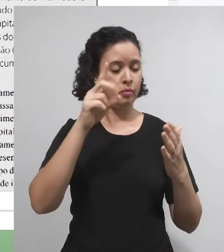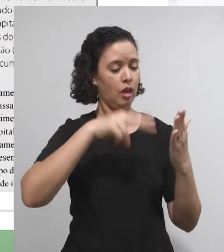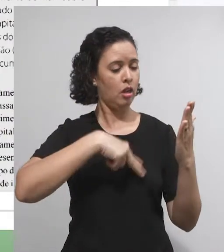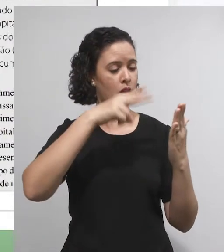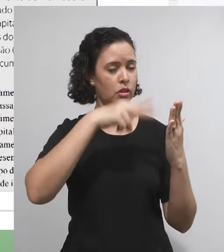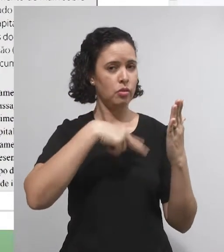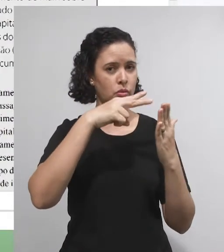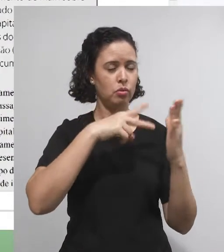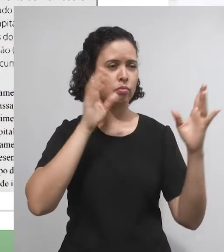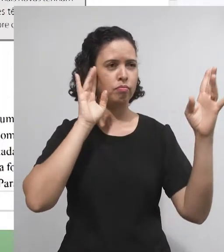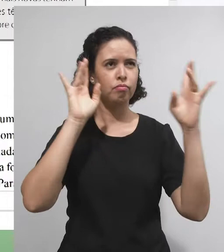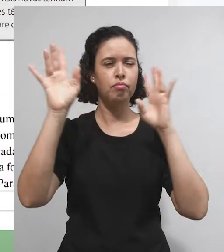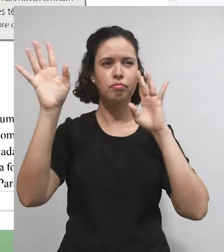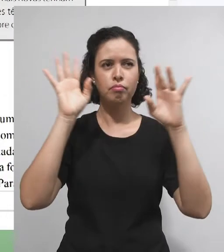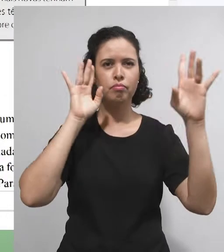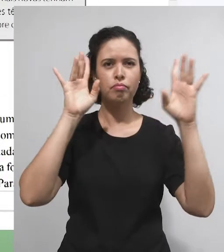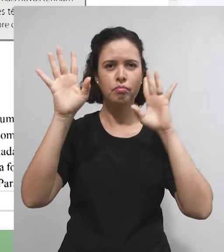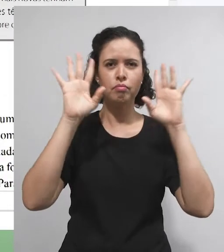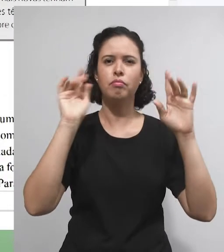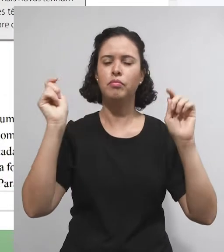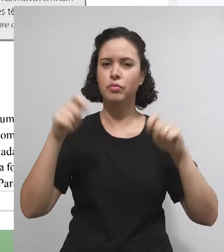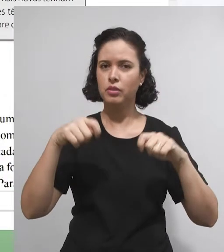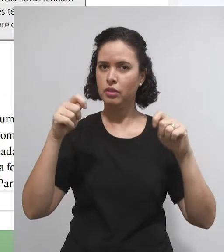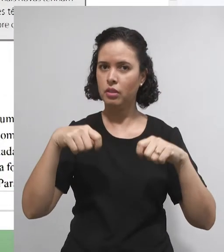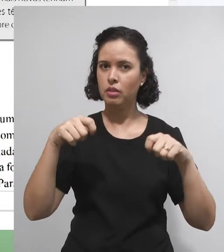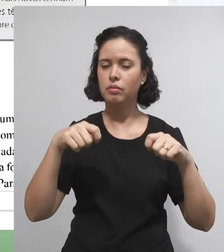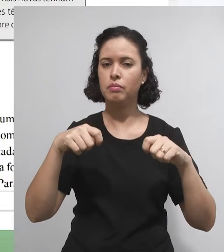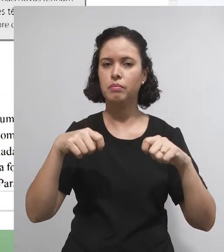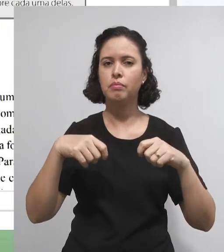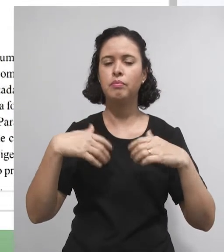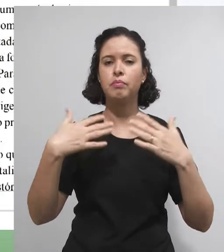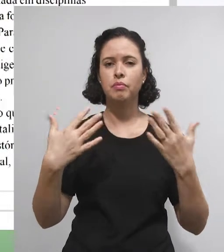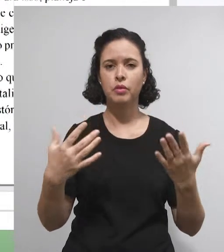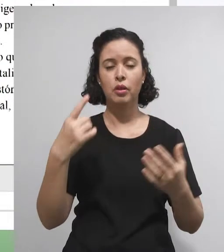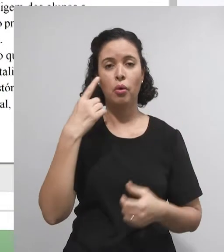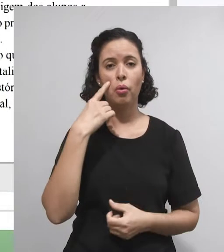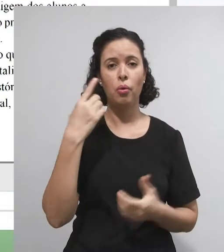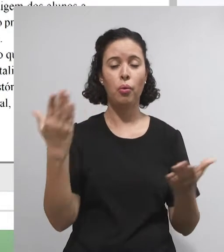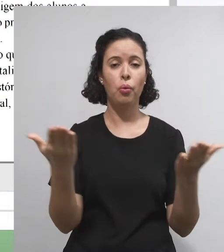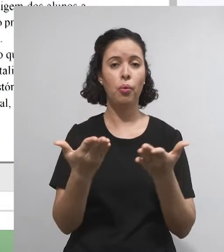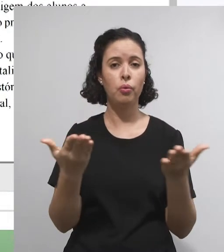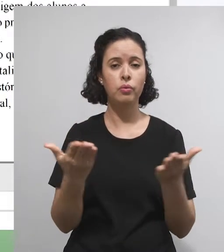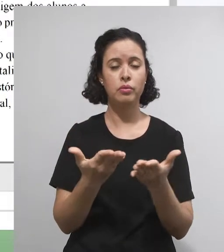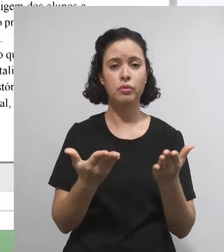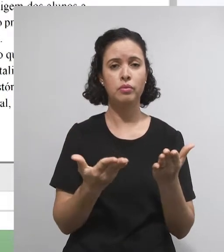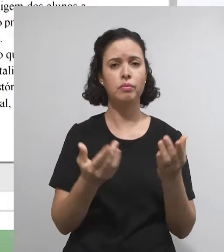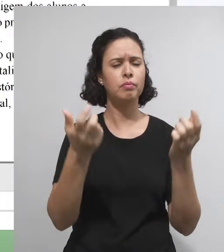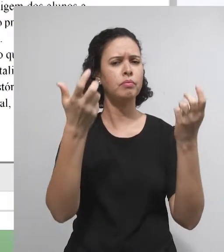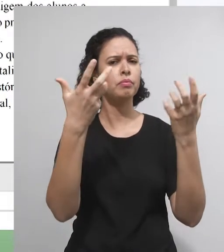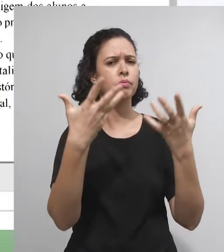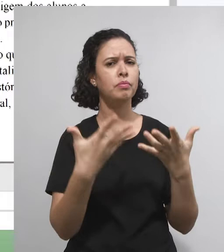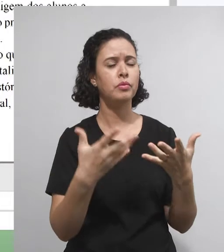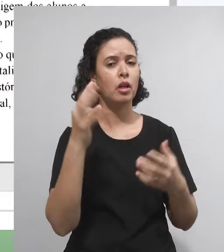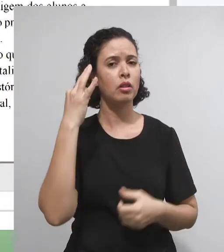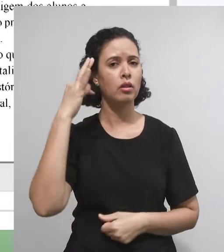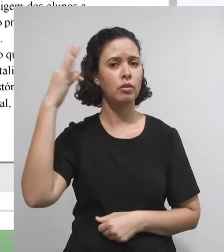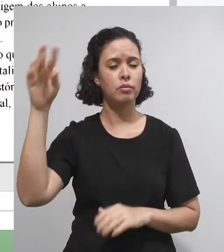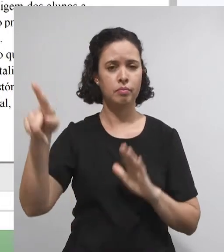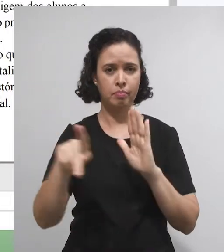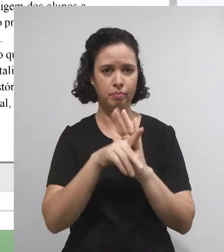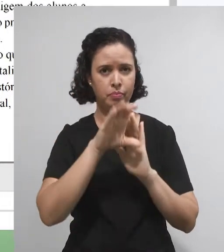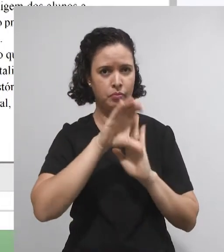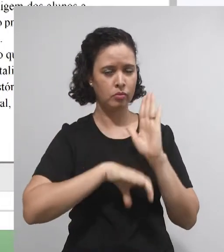fazer a leitura e reflexões a respeito. Nesse elemento de hoje, nós vamos tratar das teorias